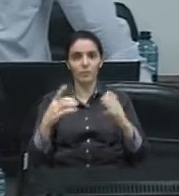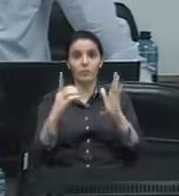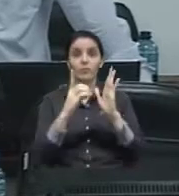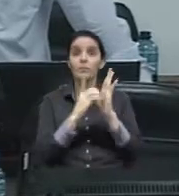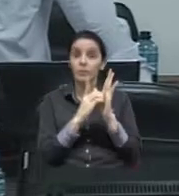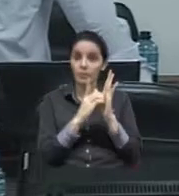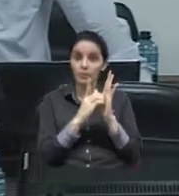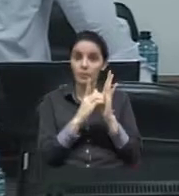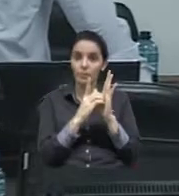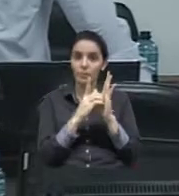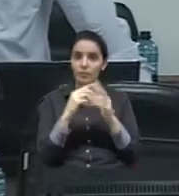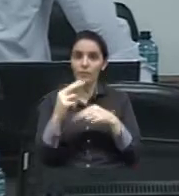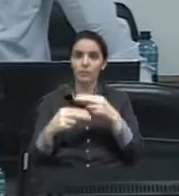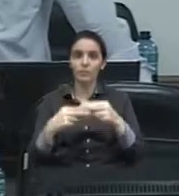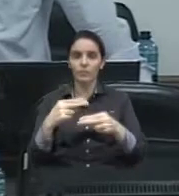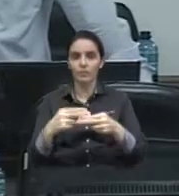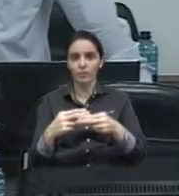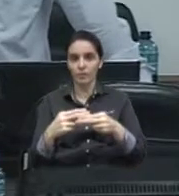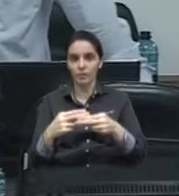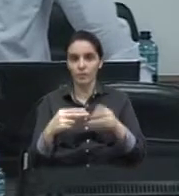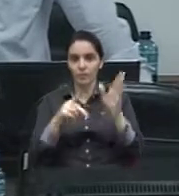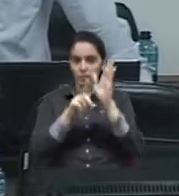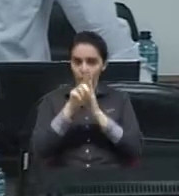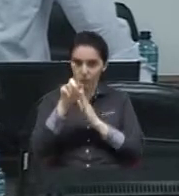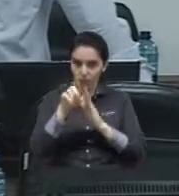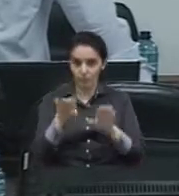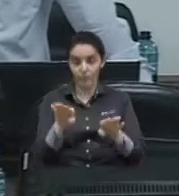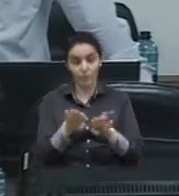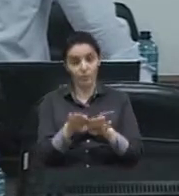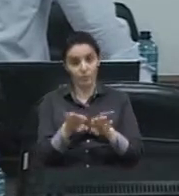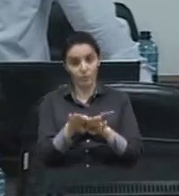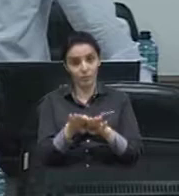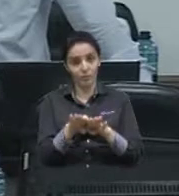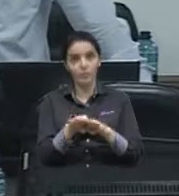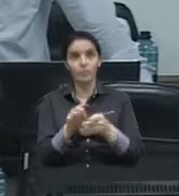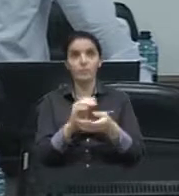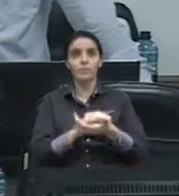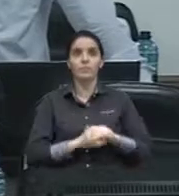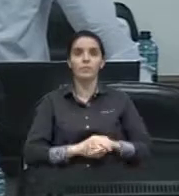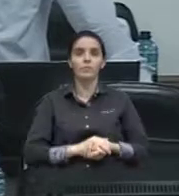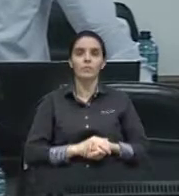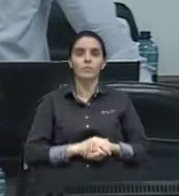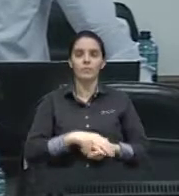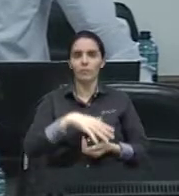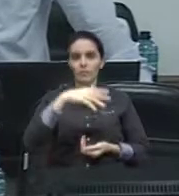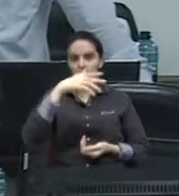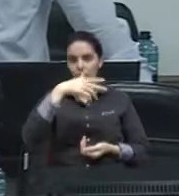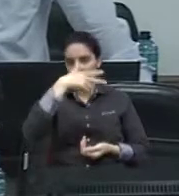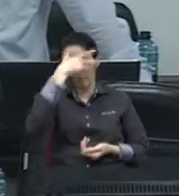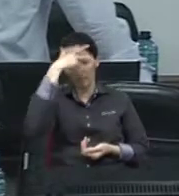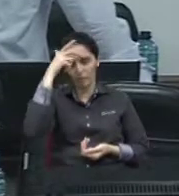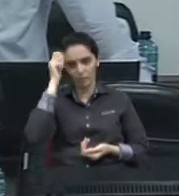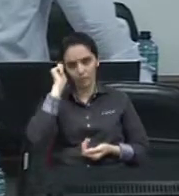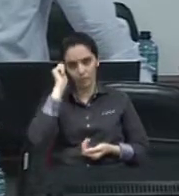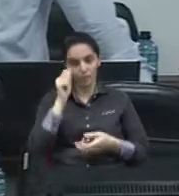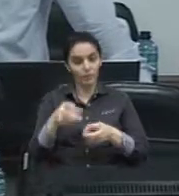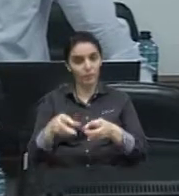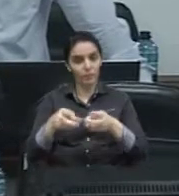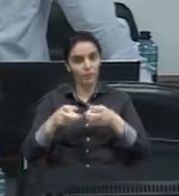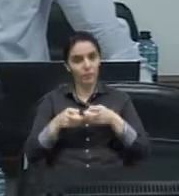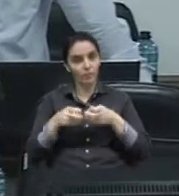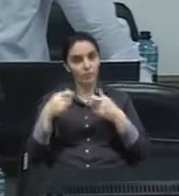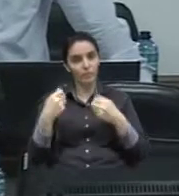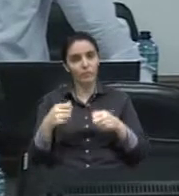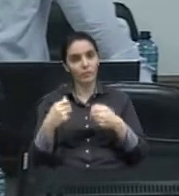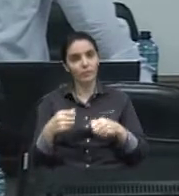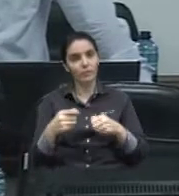né? Então, estou questionando também, e acredito que o Executivo virá com bons olhos, a questão da regulamentação dessa